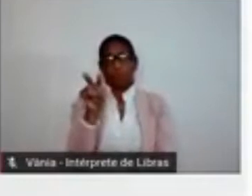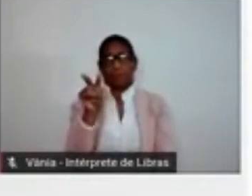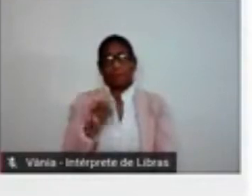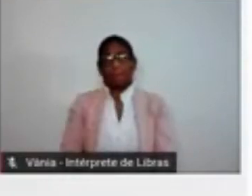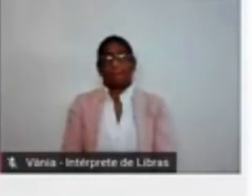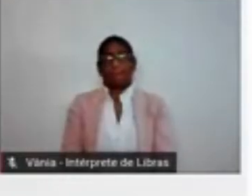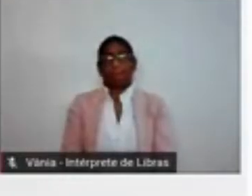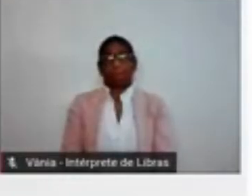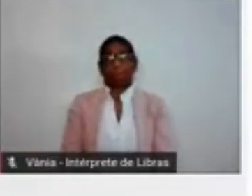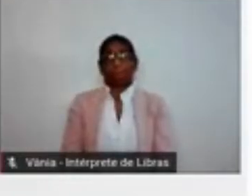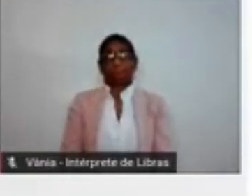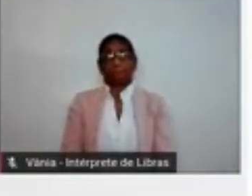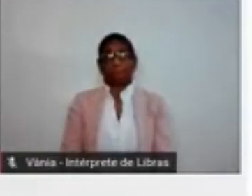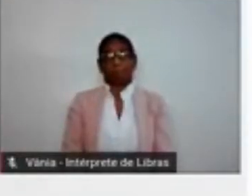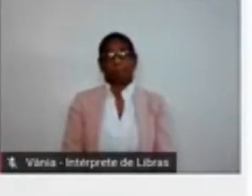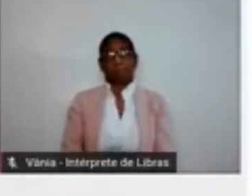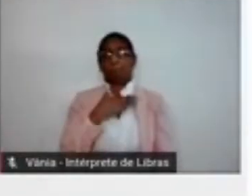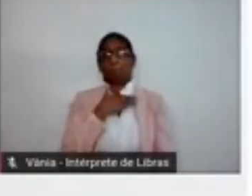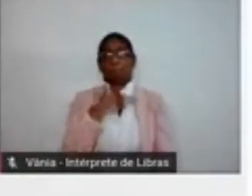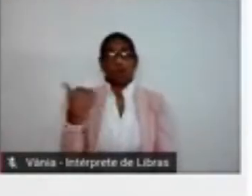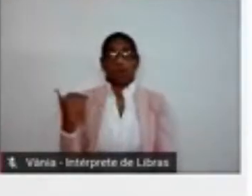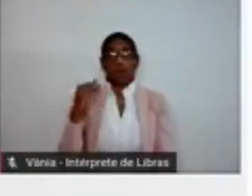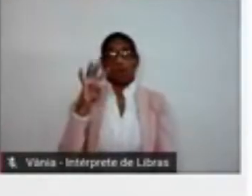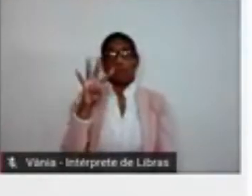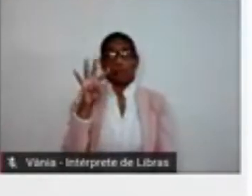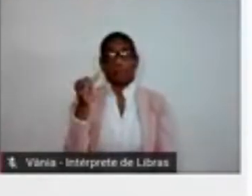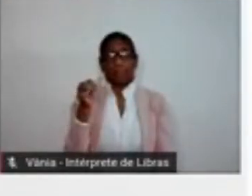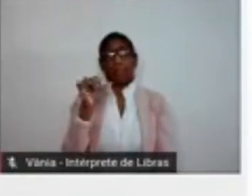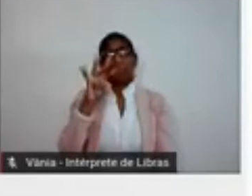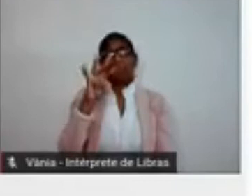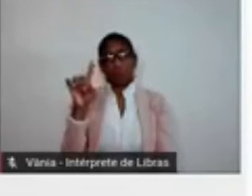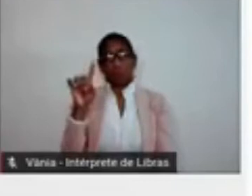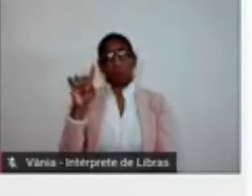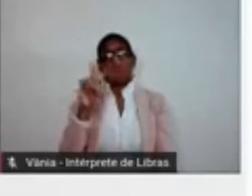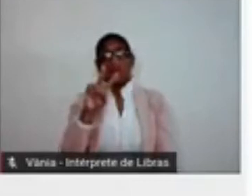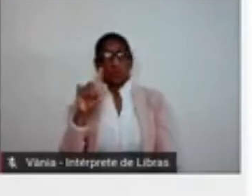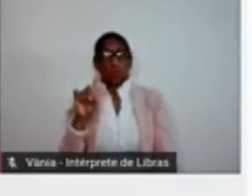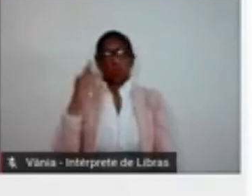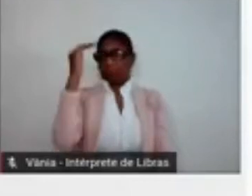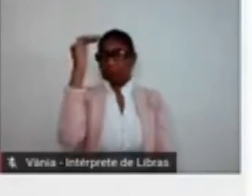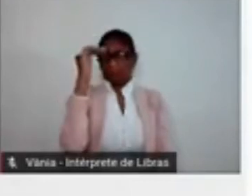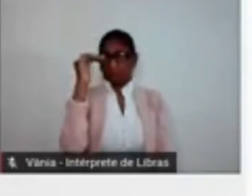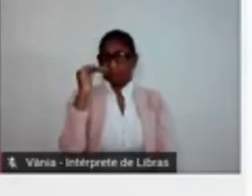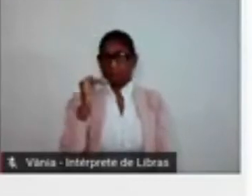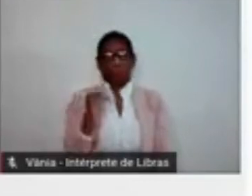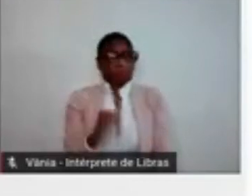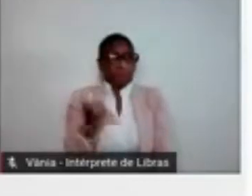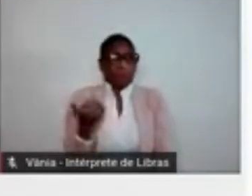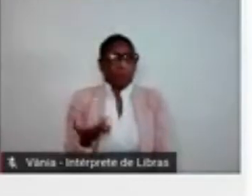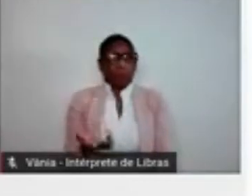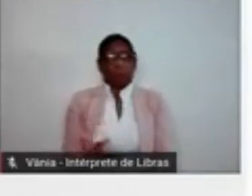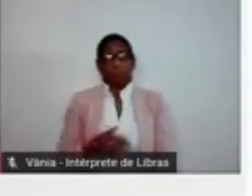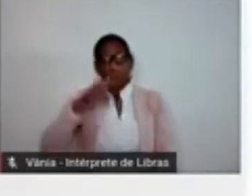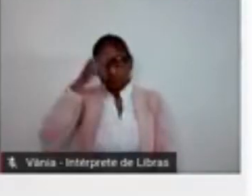número de óbitos tinham sido 46, 41, foram 24, então indicadores bem positivos de Novo